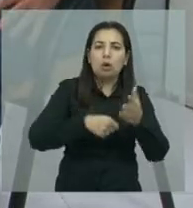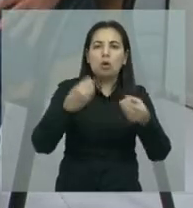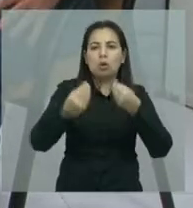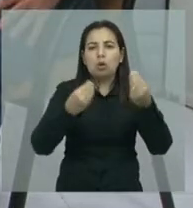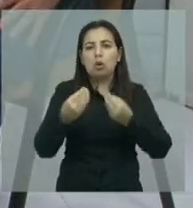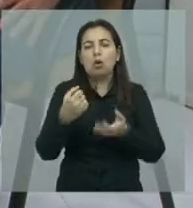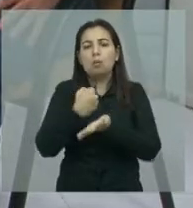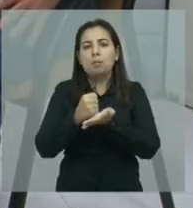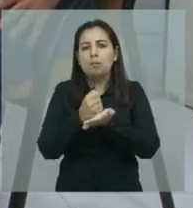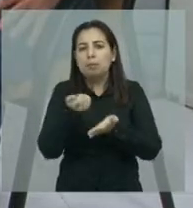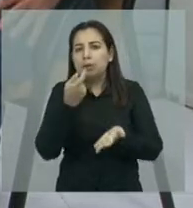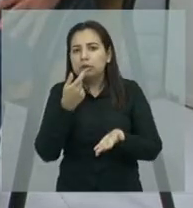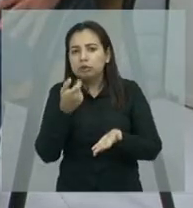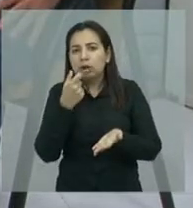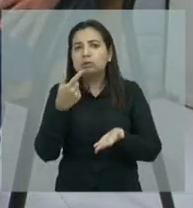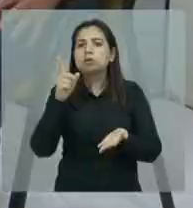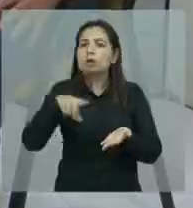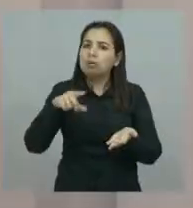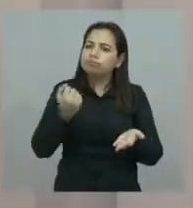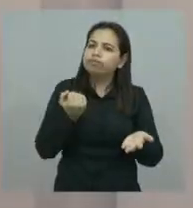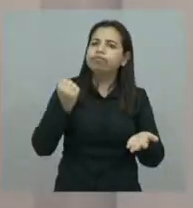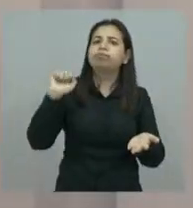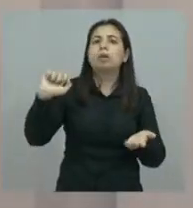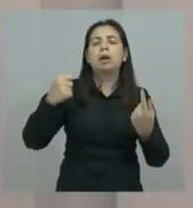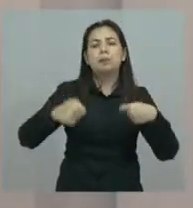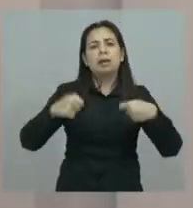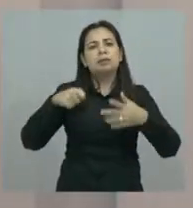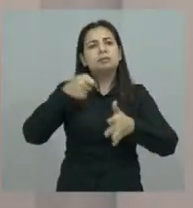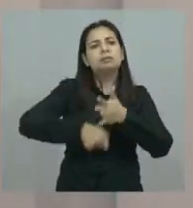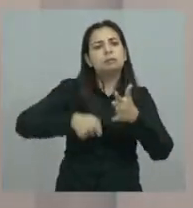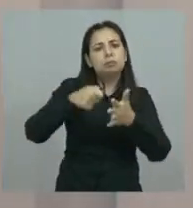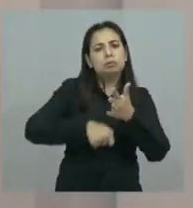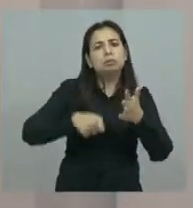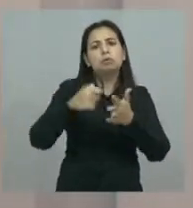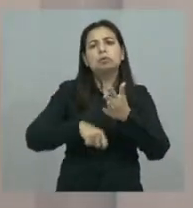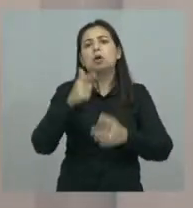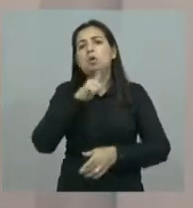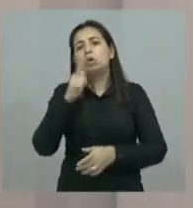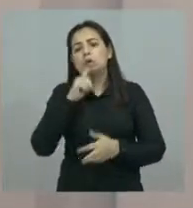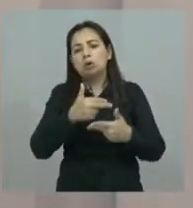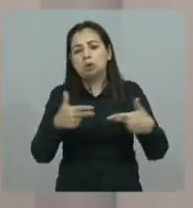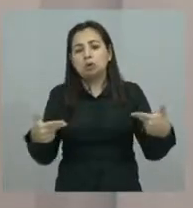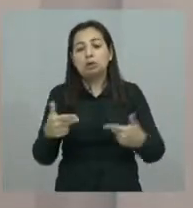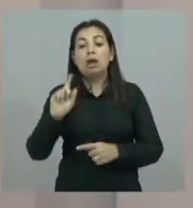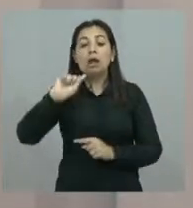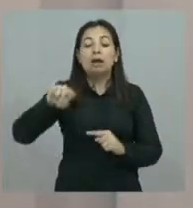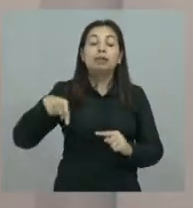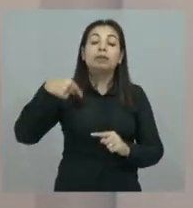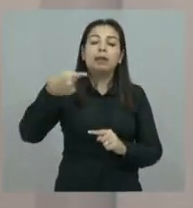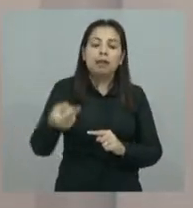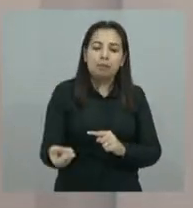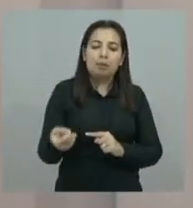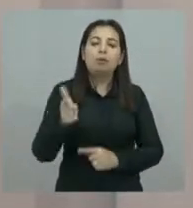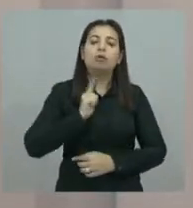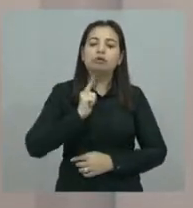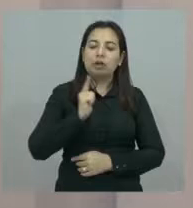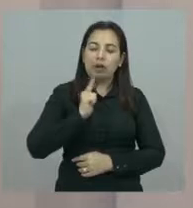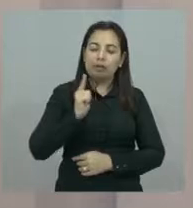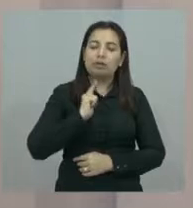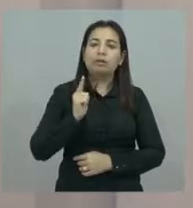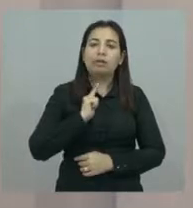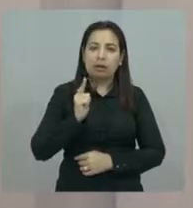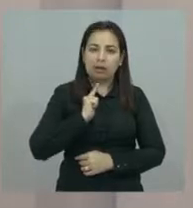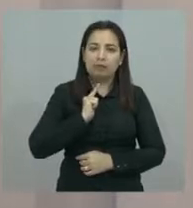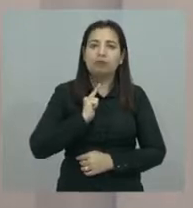principal bandeira, né? Os ativistas da época levantavam essa bandeira. Depois veio a conquista da medicação pelo SUS. Toda